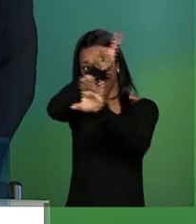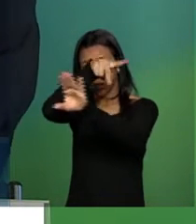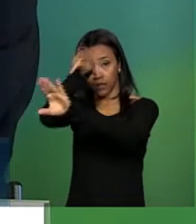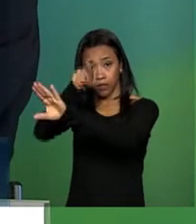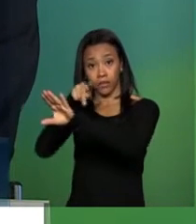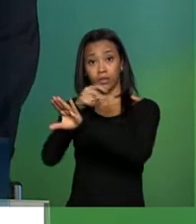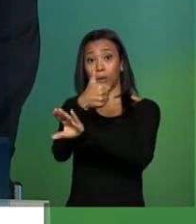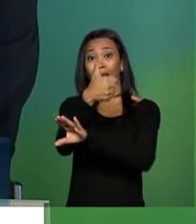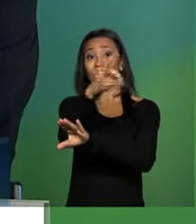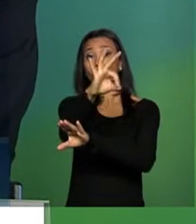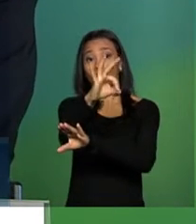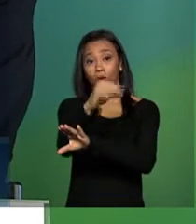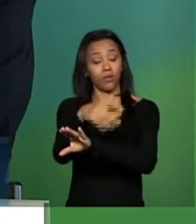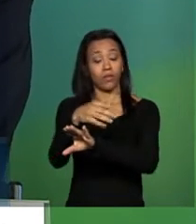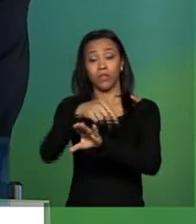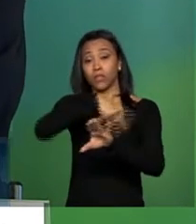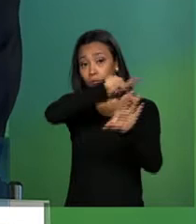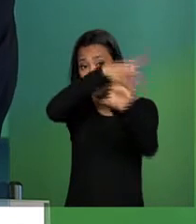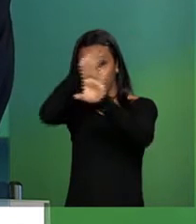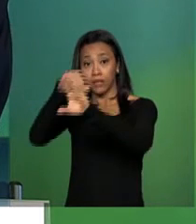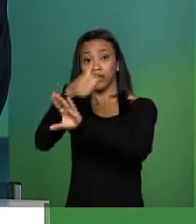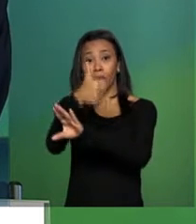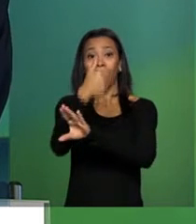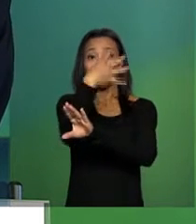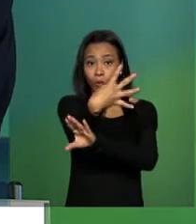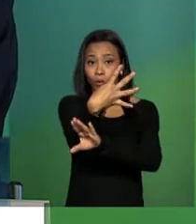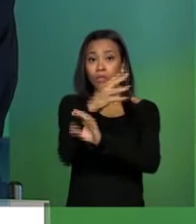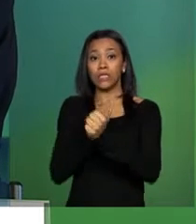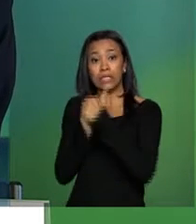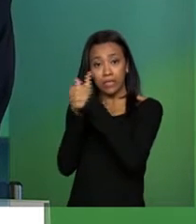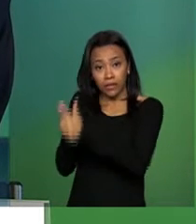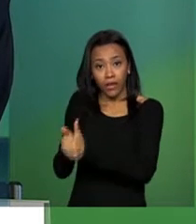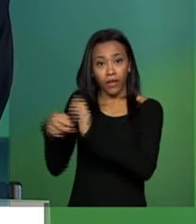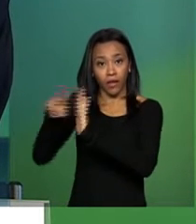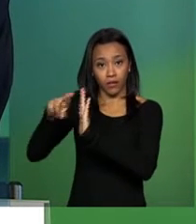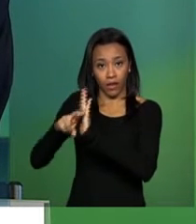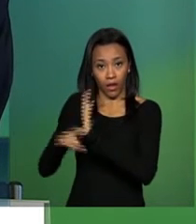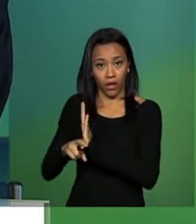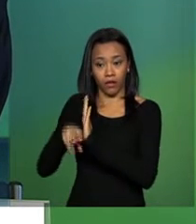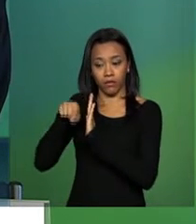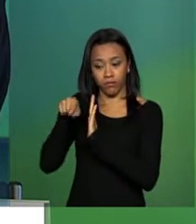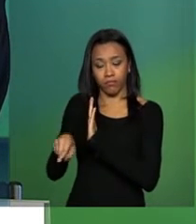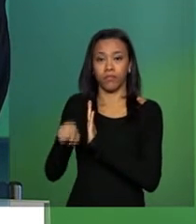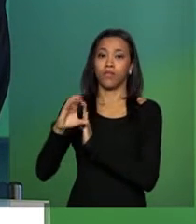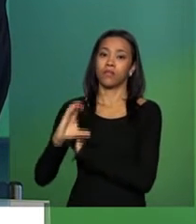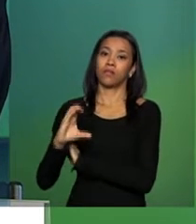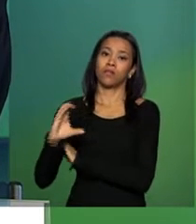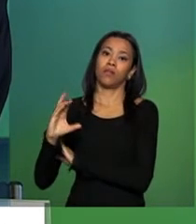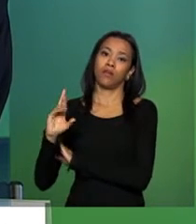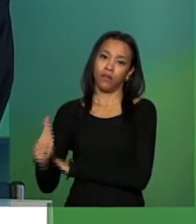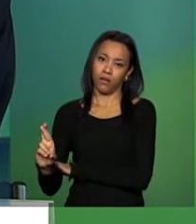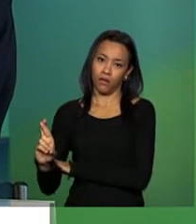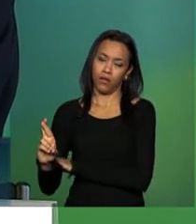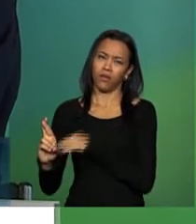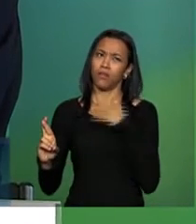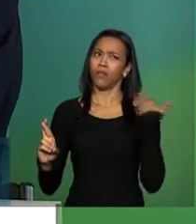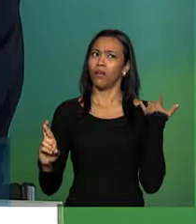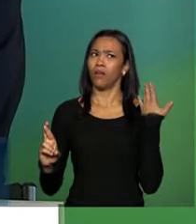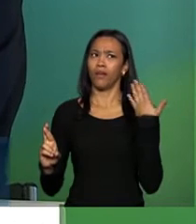14 países que estão no acordo do CCR, há desde o início da década de 90